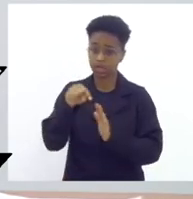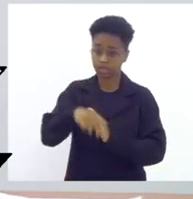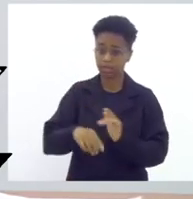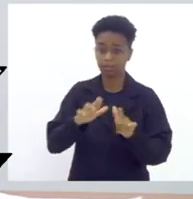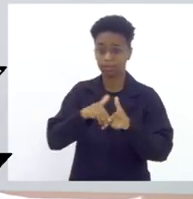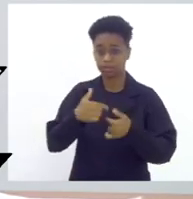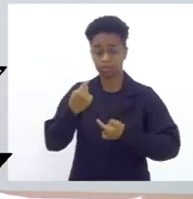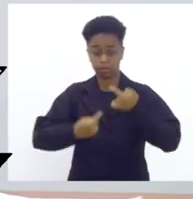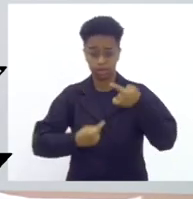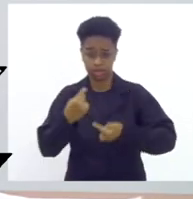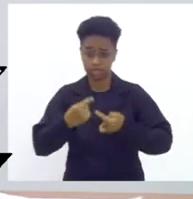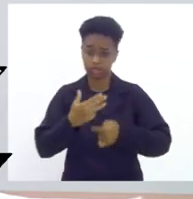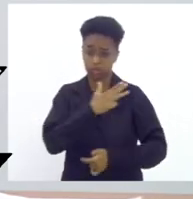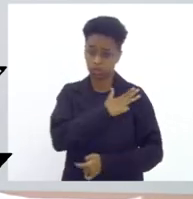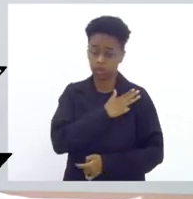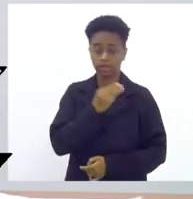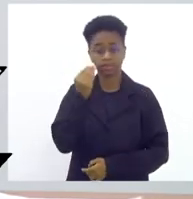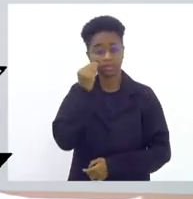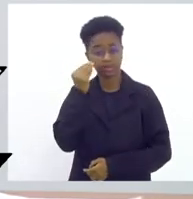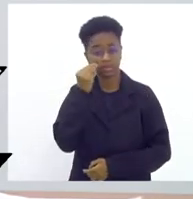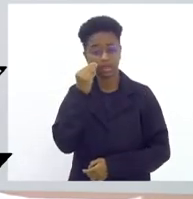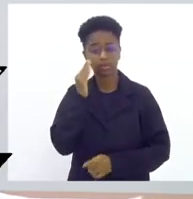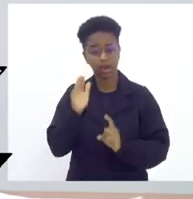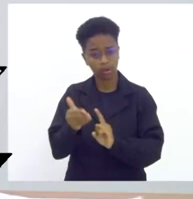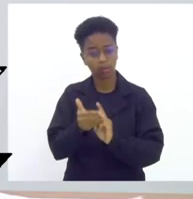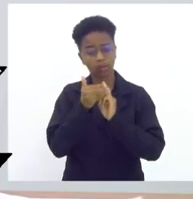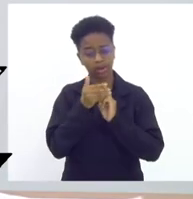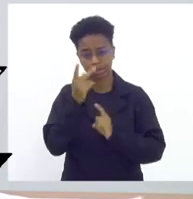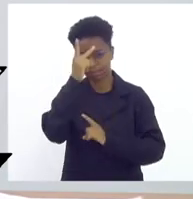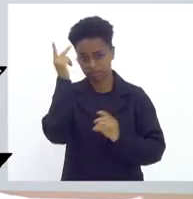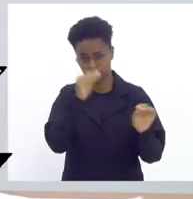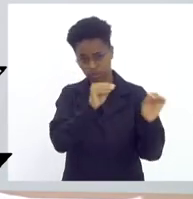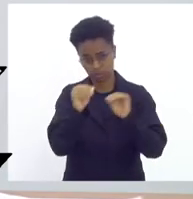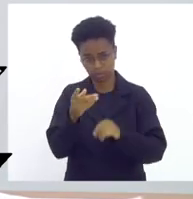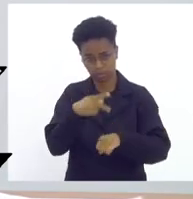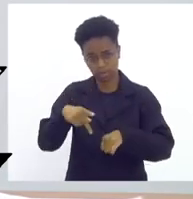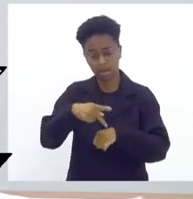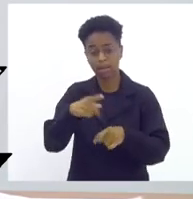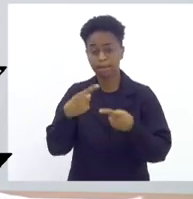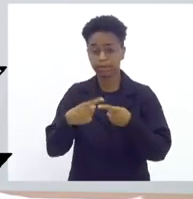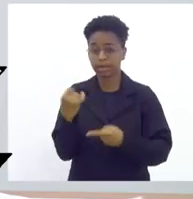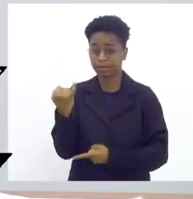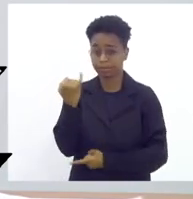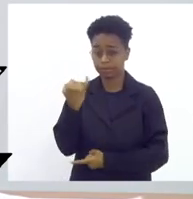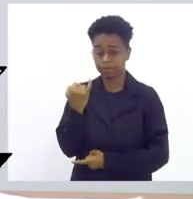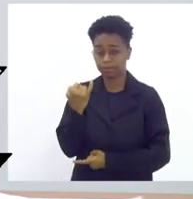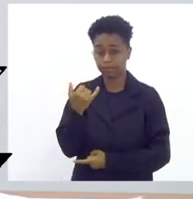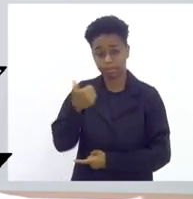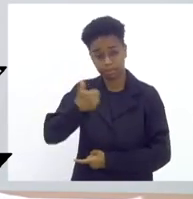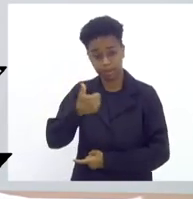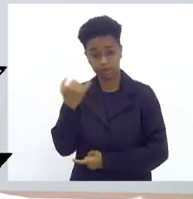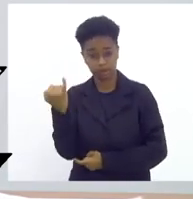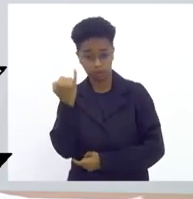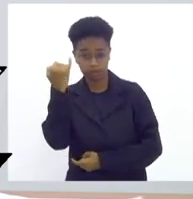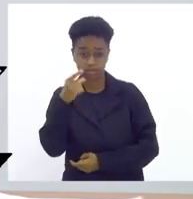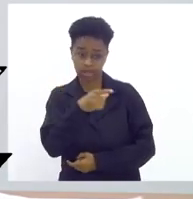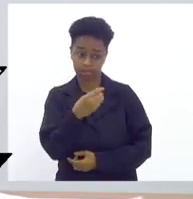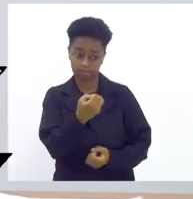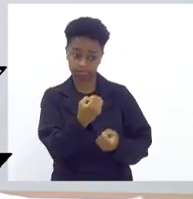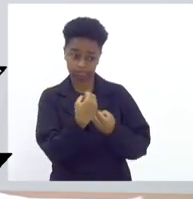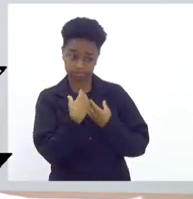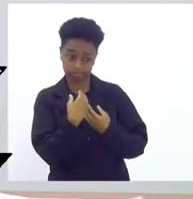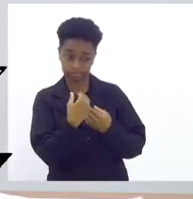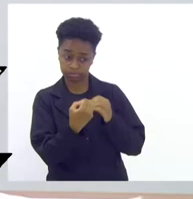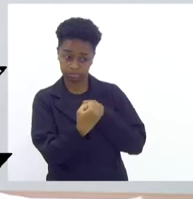do presidente Lula para receber e acolher migrantes foi primeira informação que a dona Ivone nos passou no atendimento